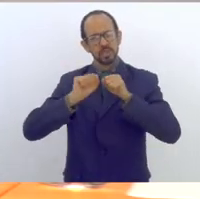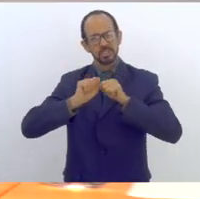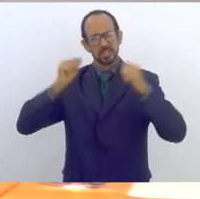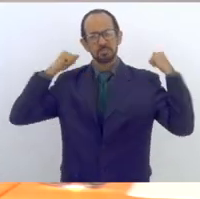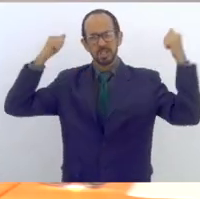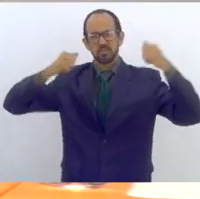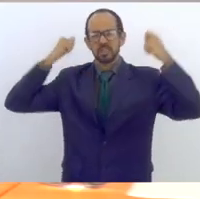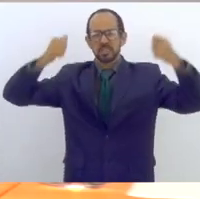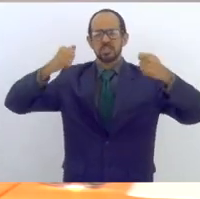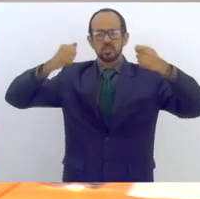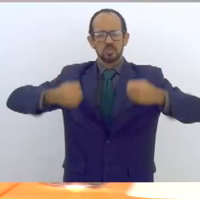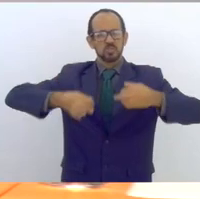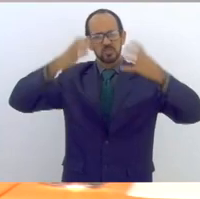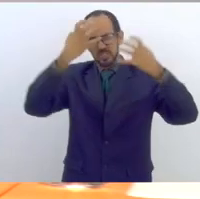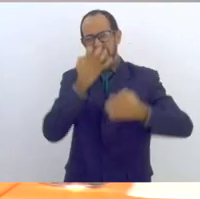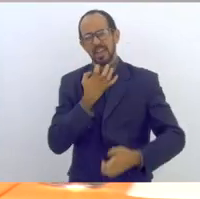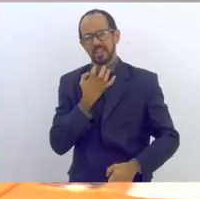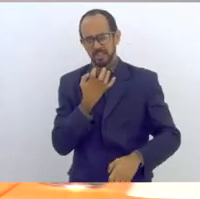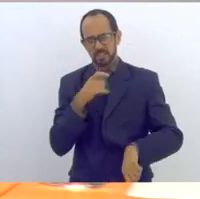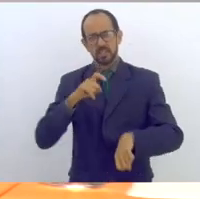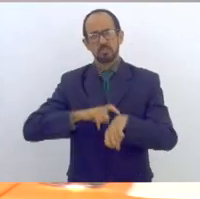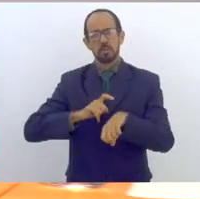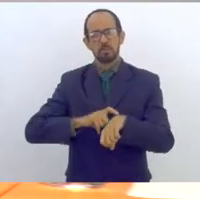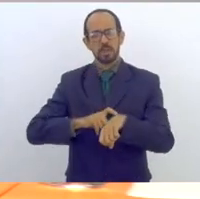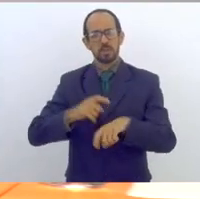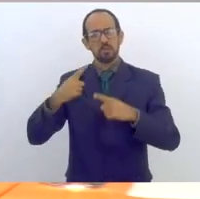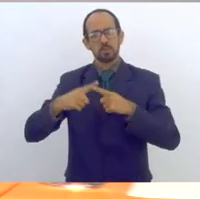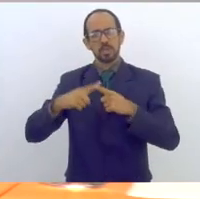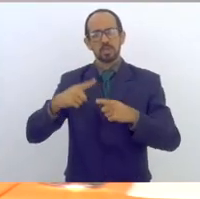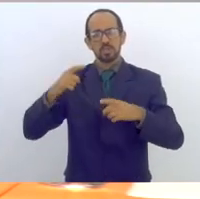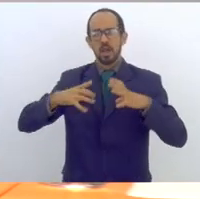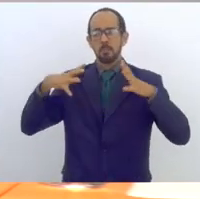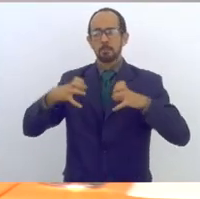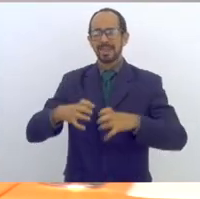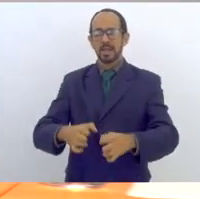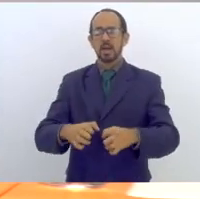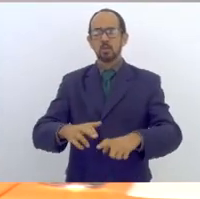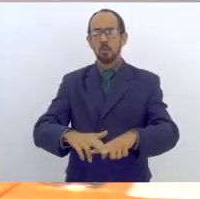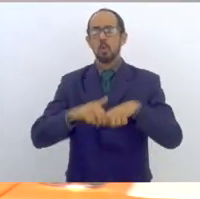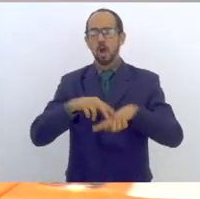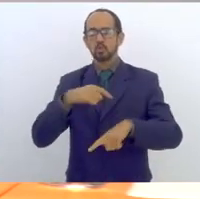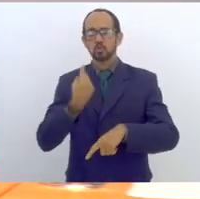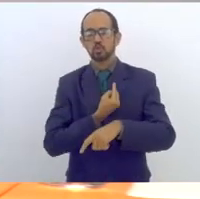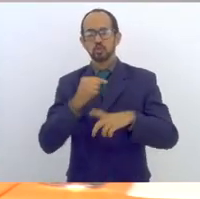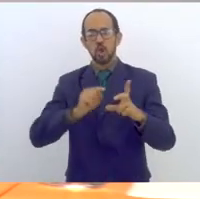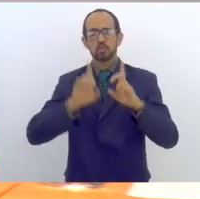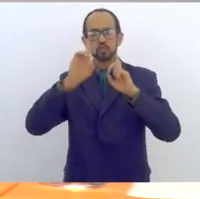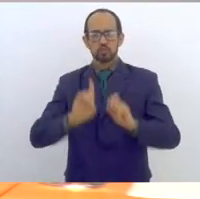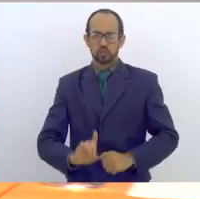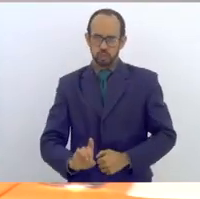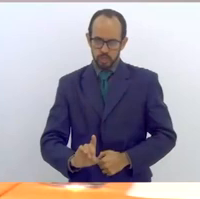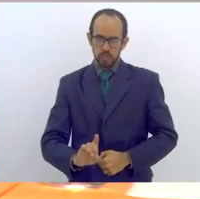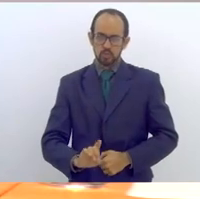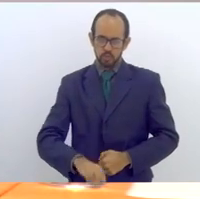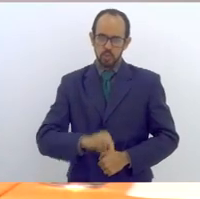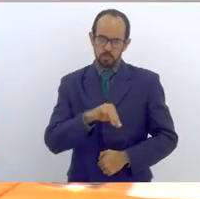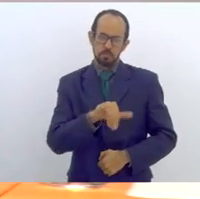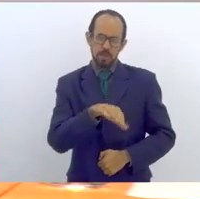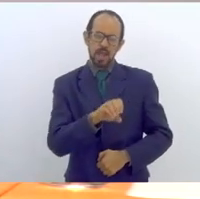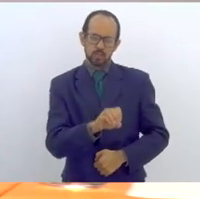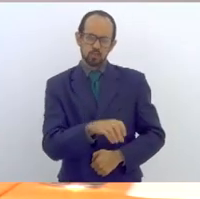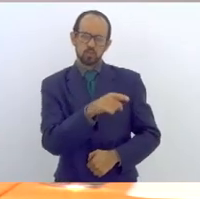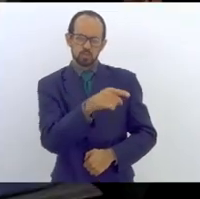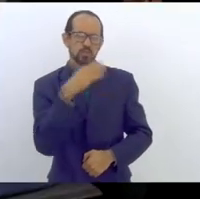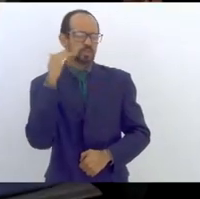contundentes naquele momento Porque estávamos brigando por nossos direitos Márcio sabe disso